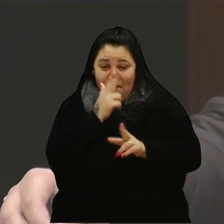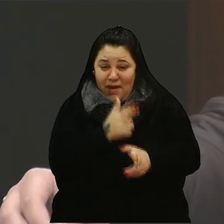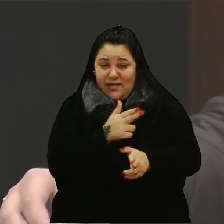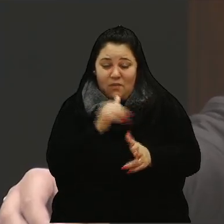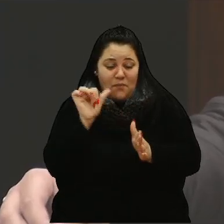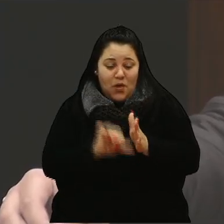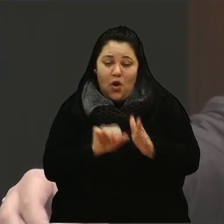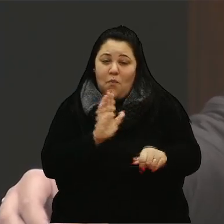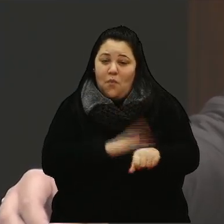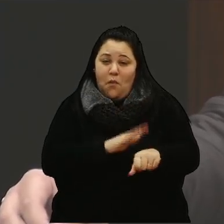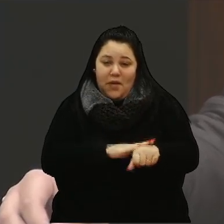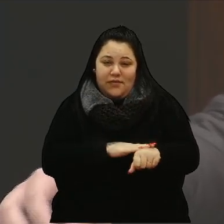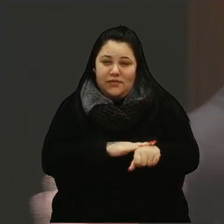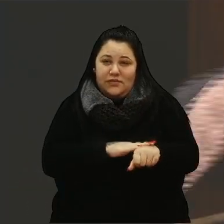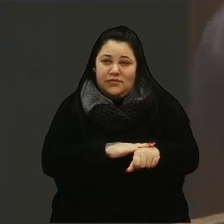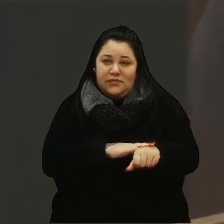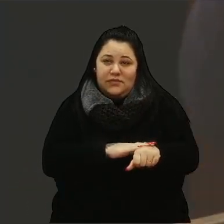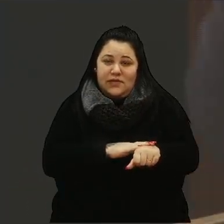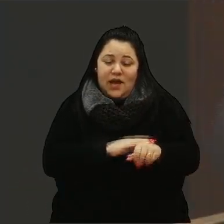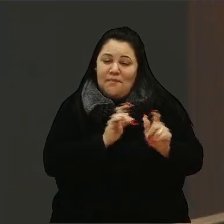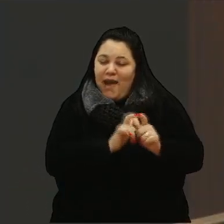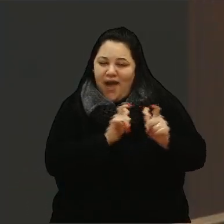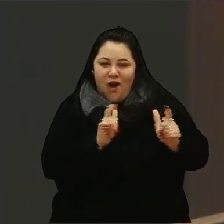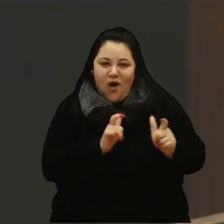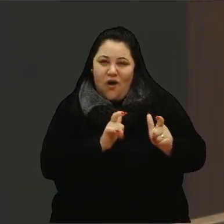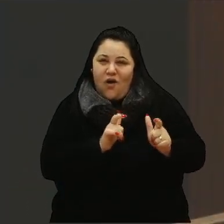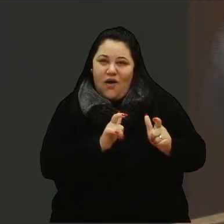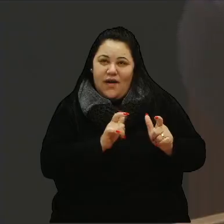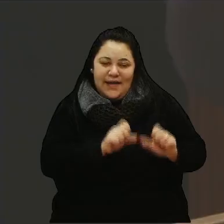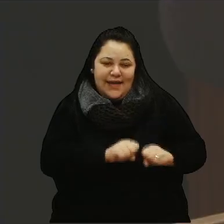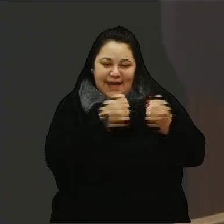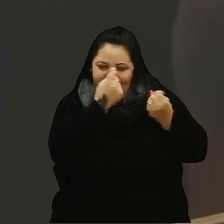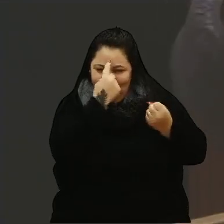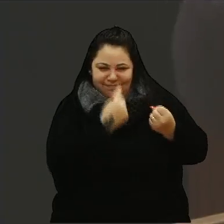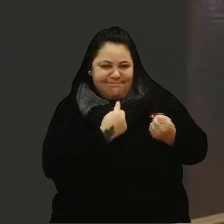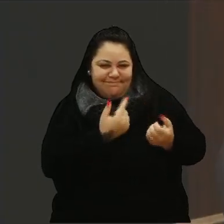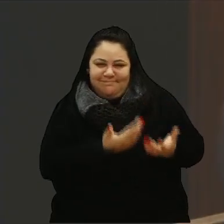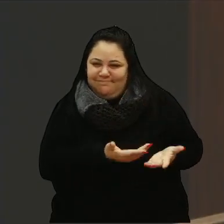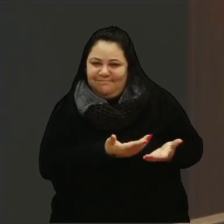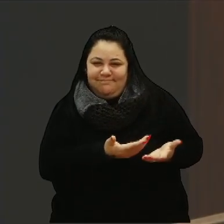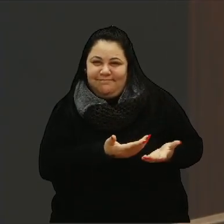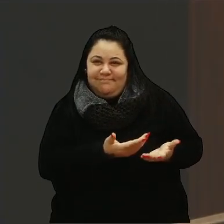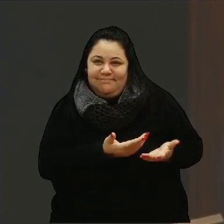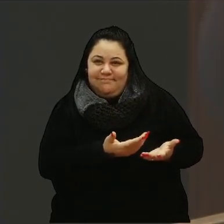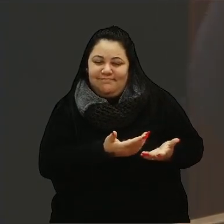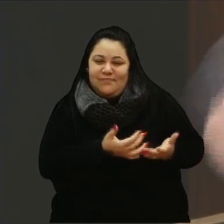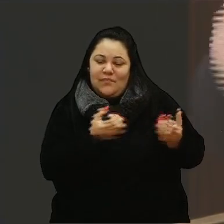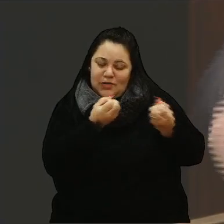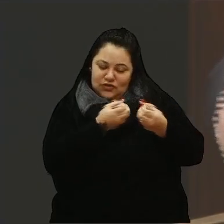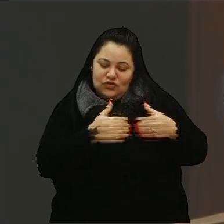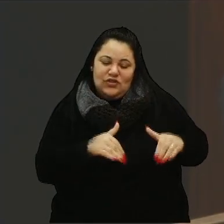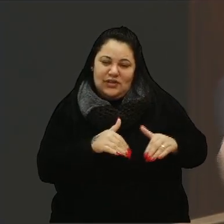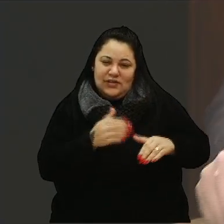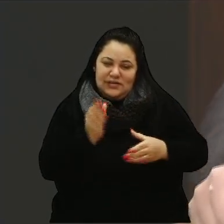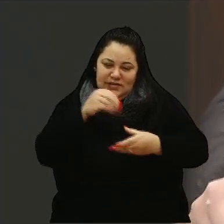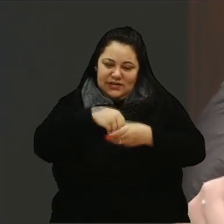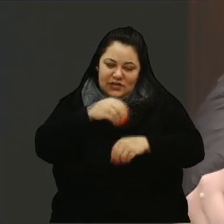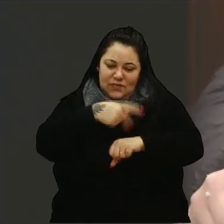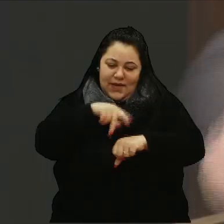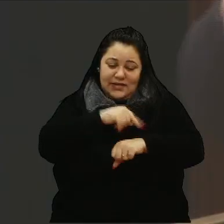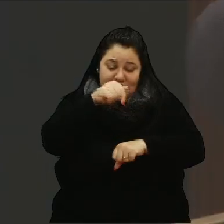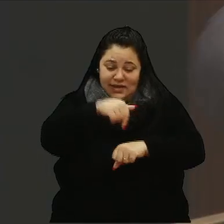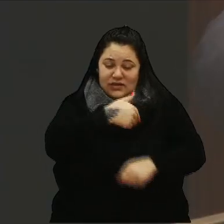momento, onde existe a maior quebra de imagem, a maior queda de imagem das Forças Armadas no país é nesse